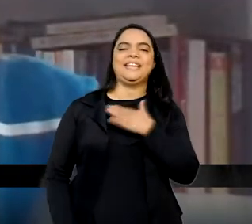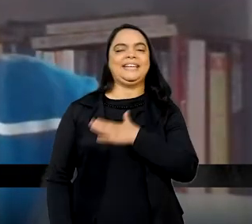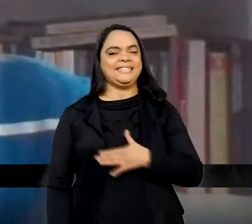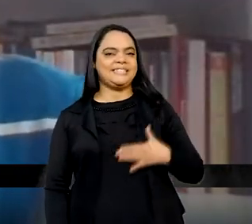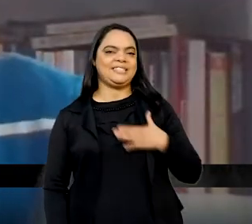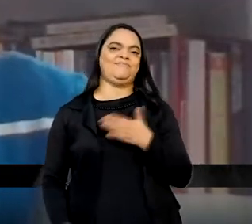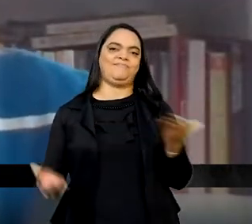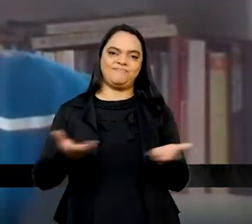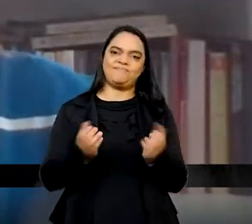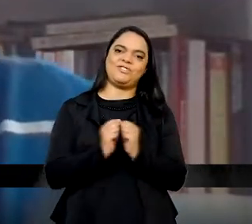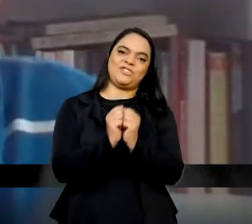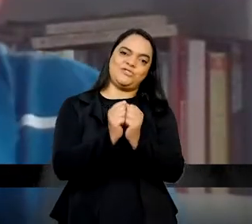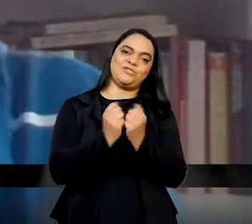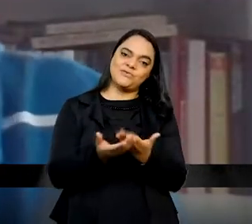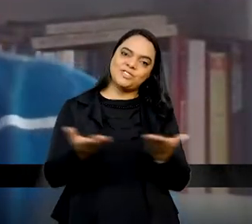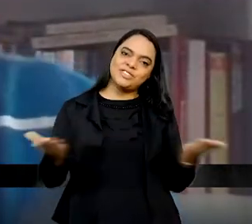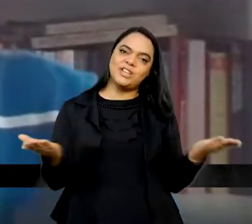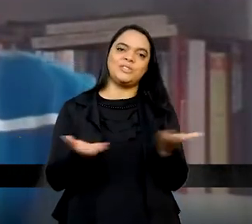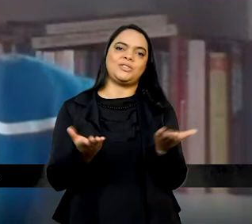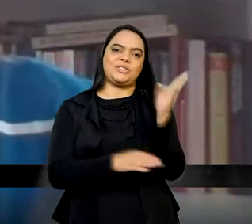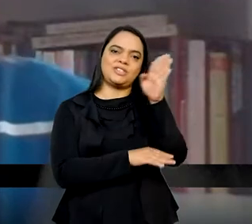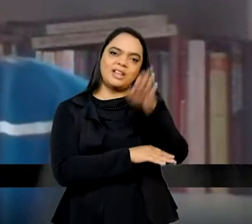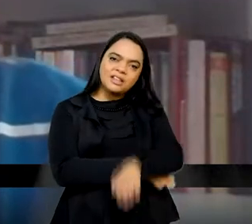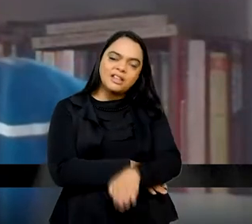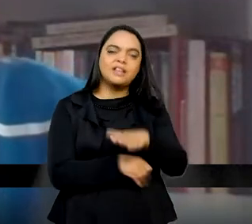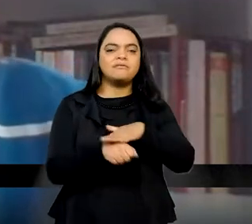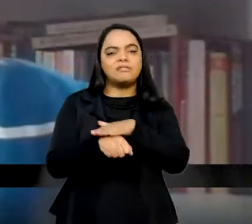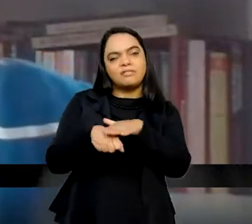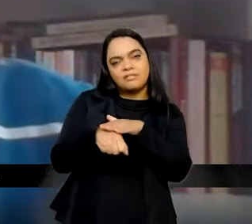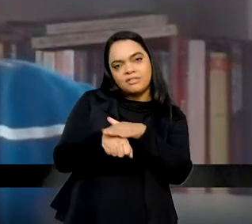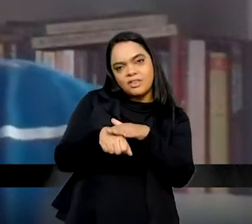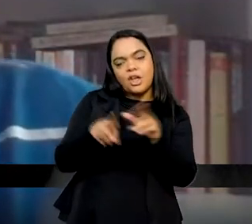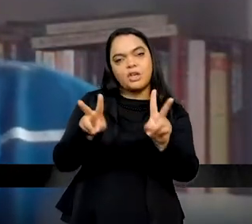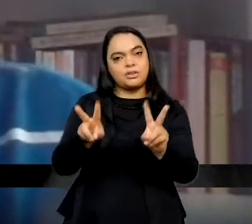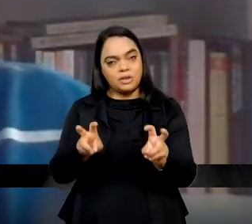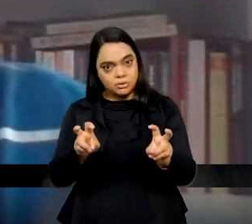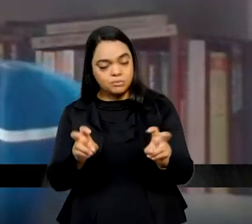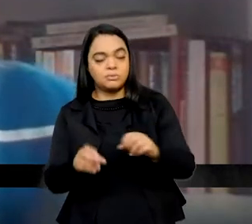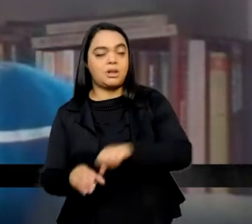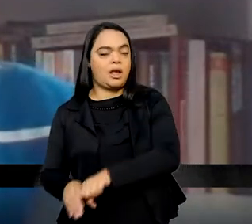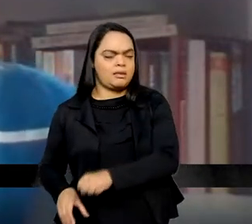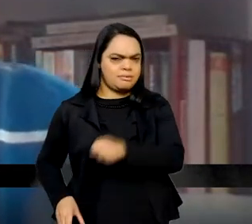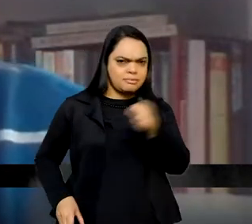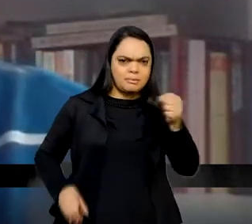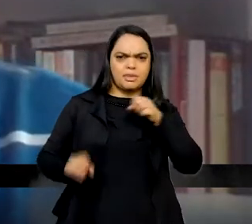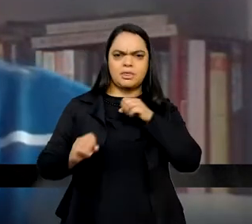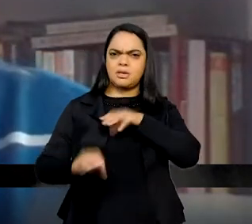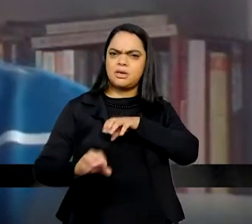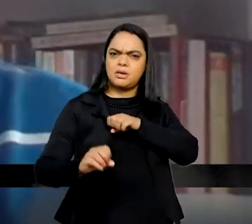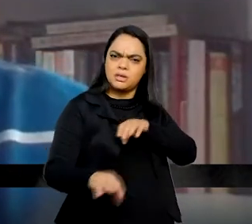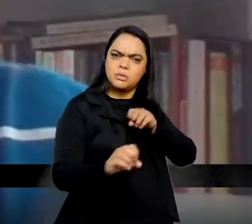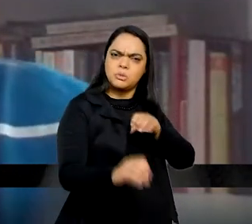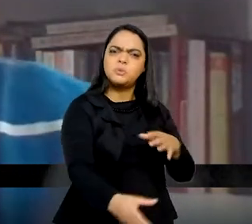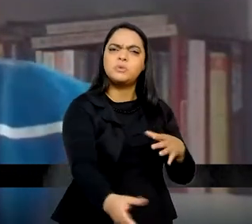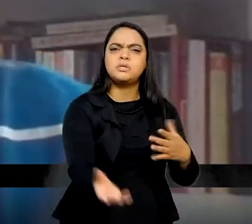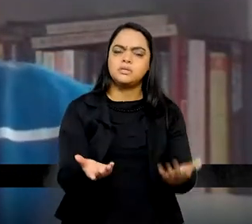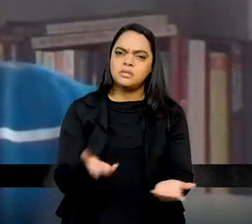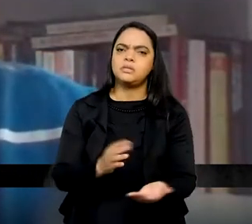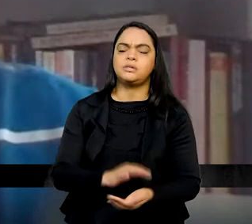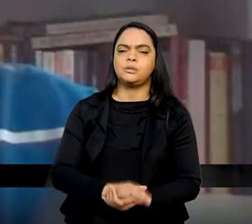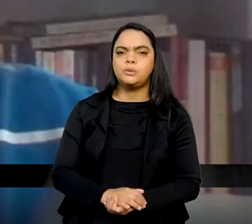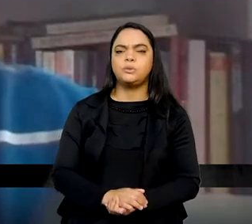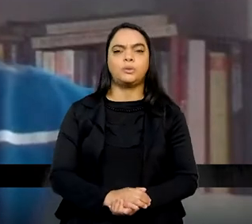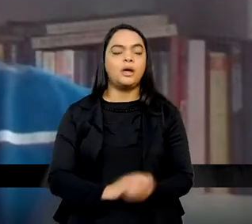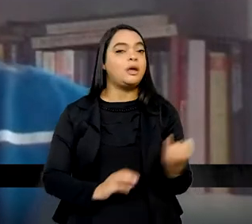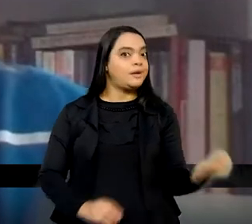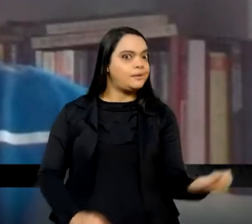imensa estar com vocês nesta tarde, conversarmos um pouco sobre essa questão de independência, de ensino, né, que